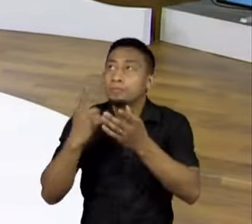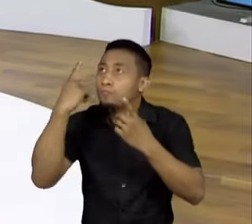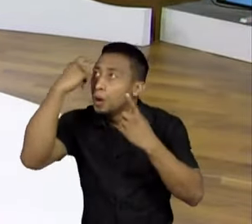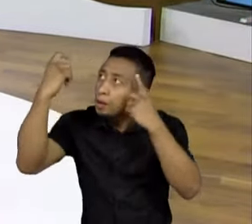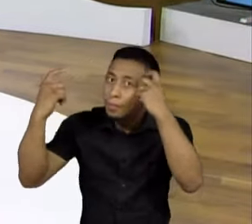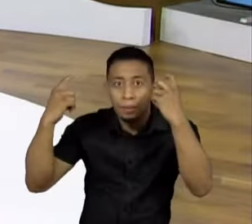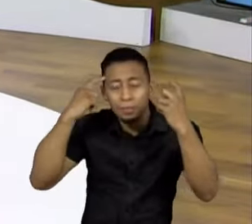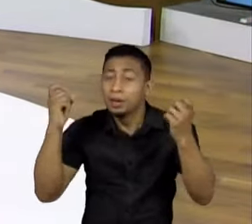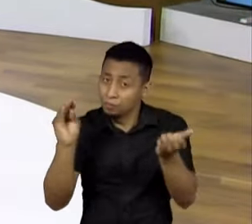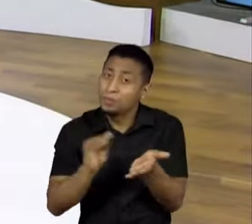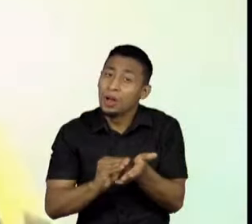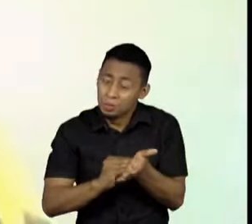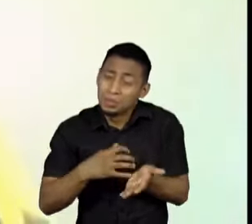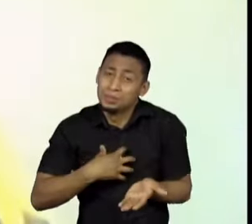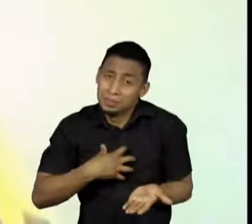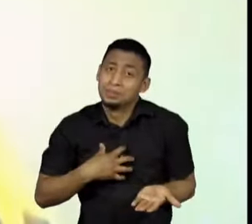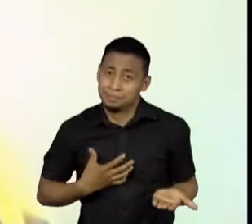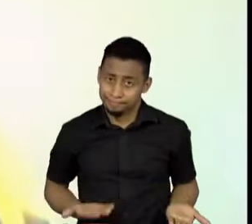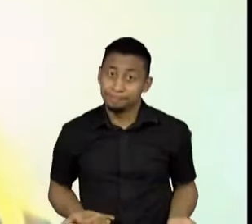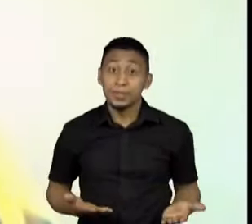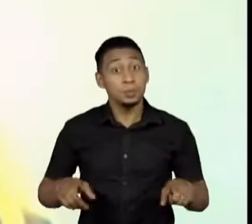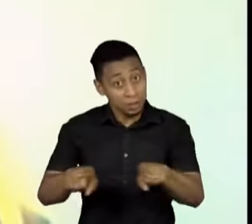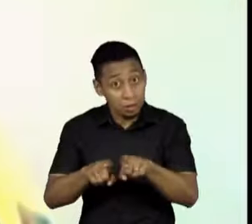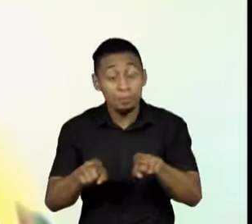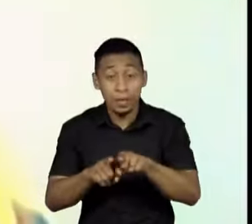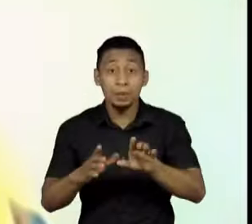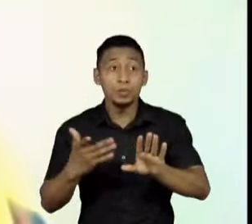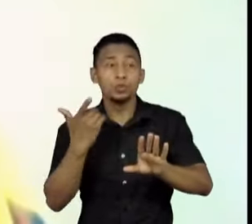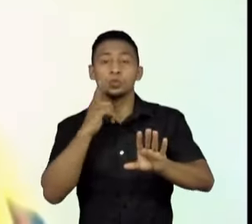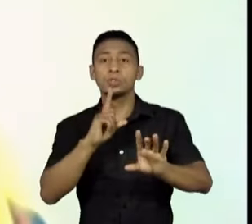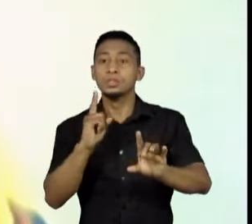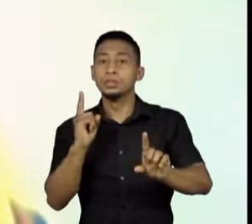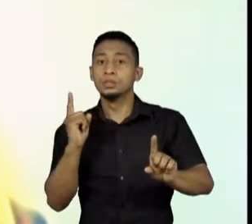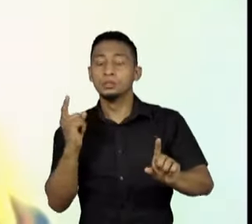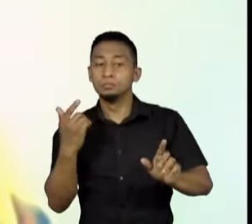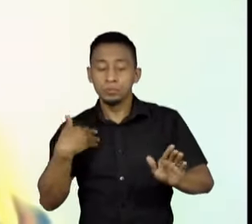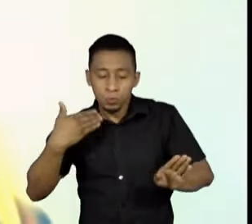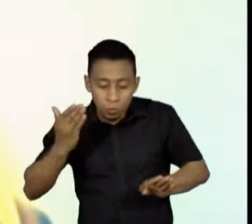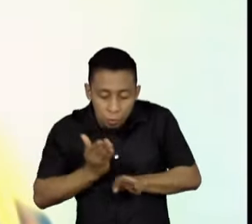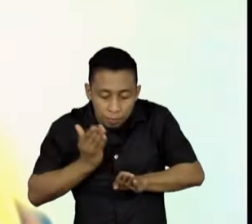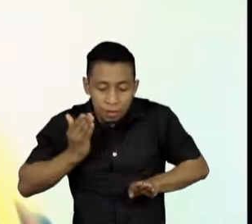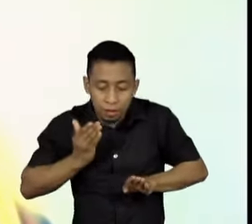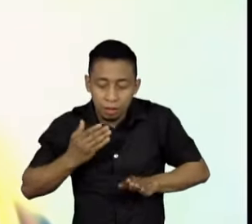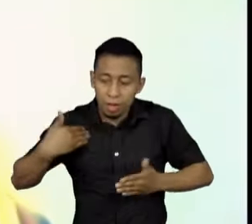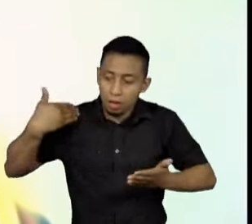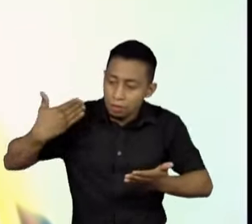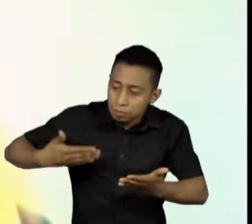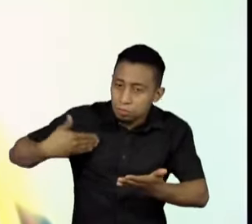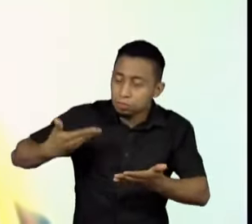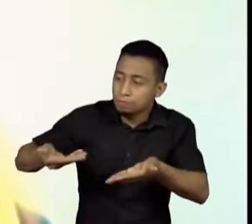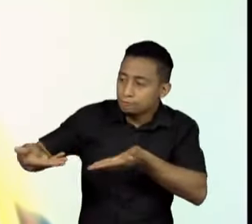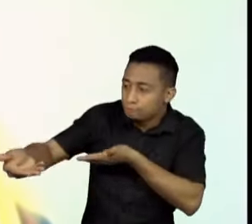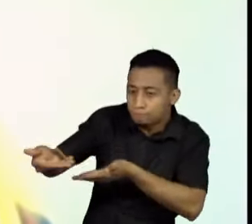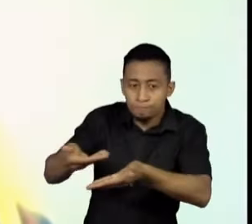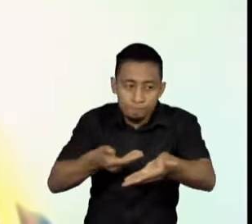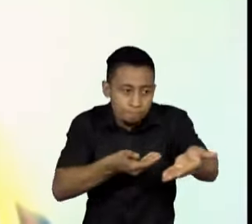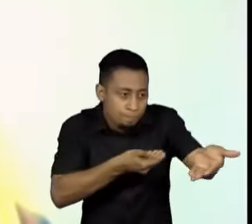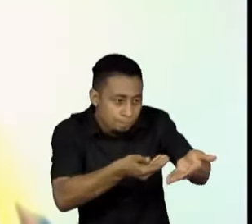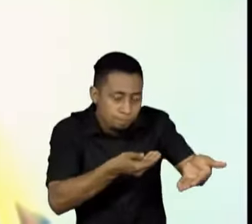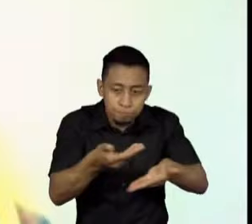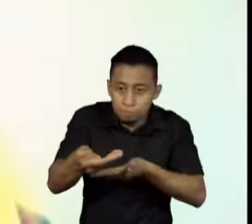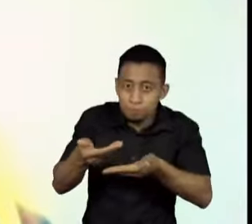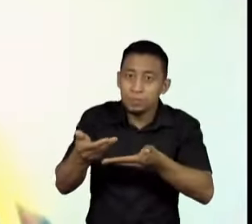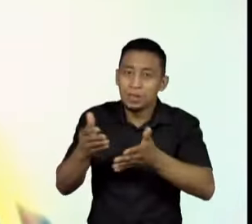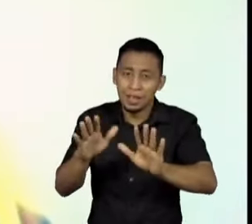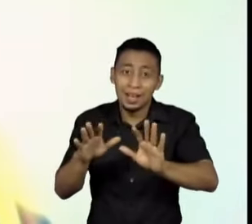acho que é um momento também para descobrir até que ponto também a nossa relação com o outro,